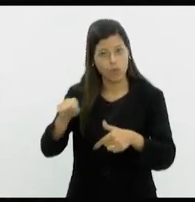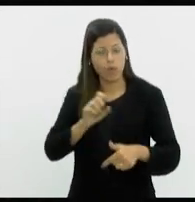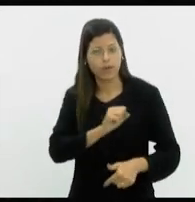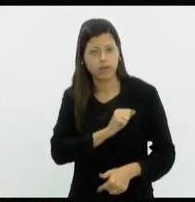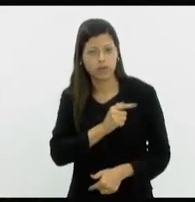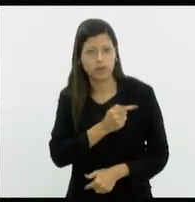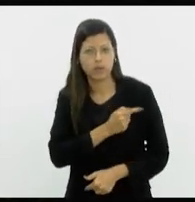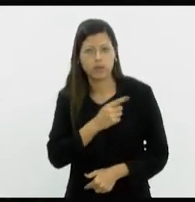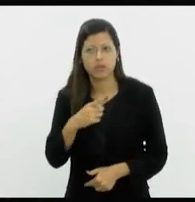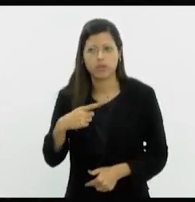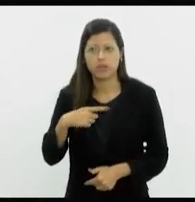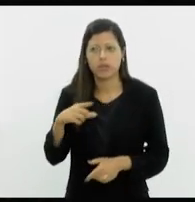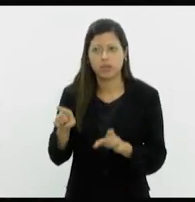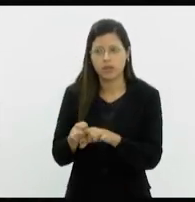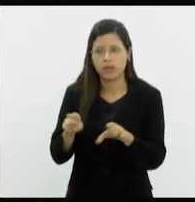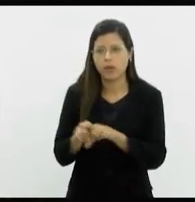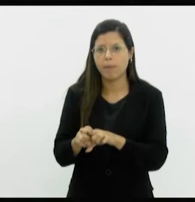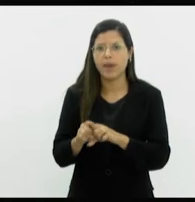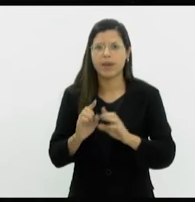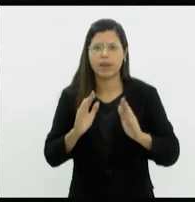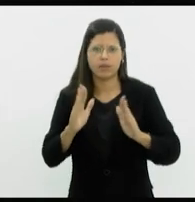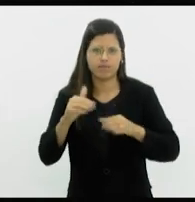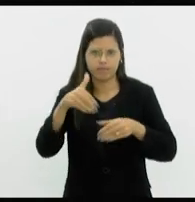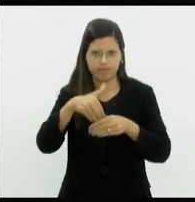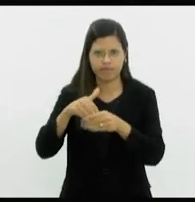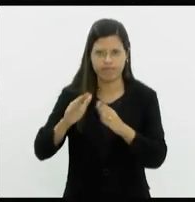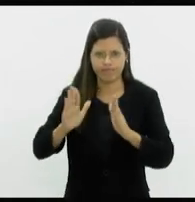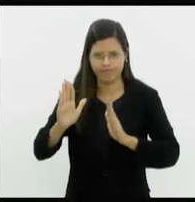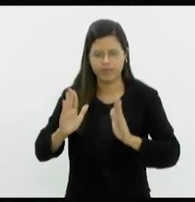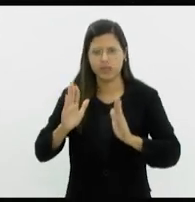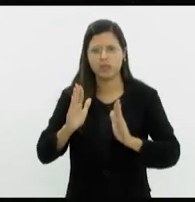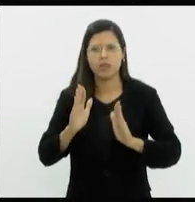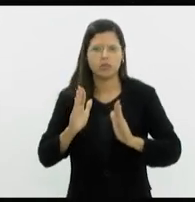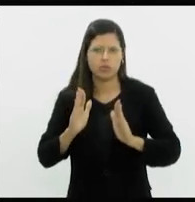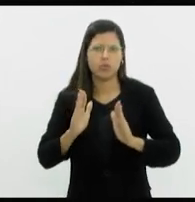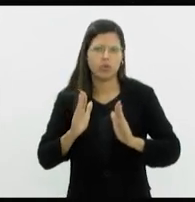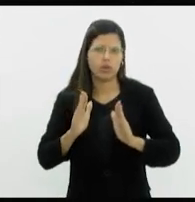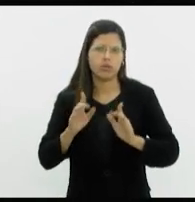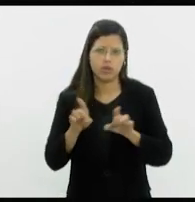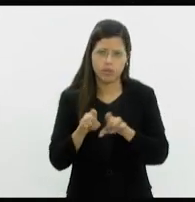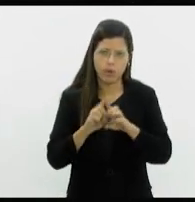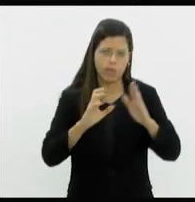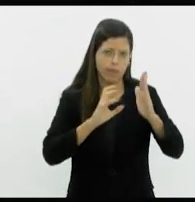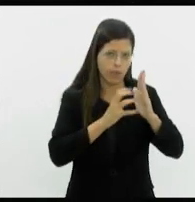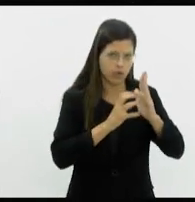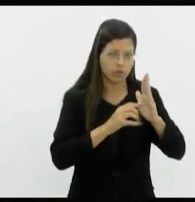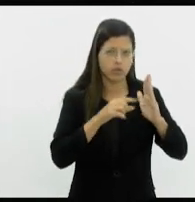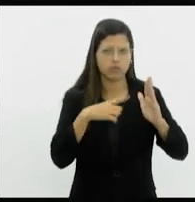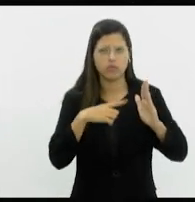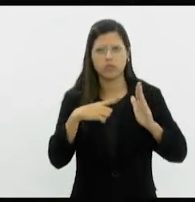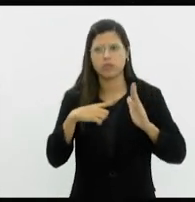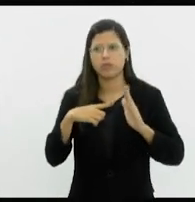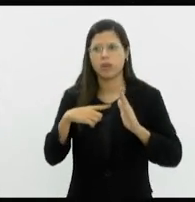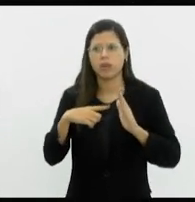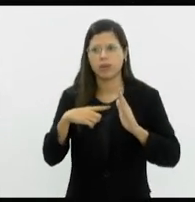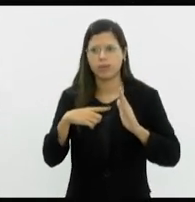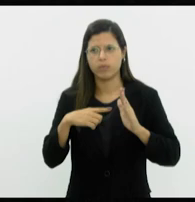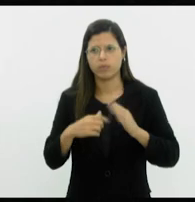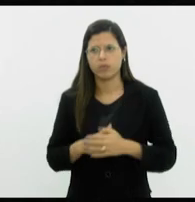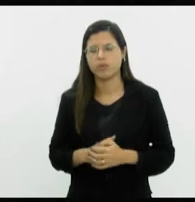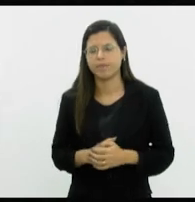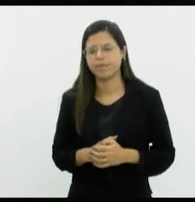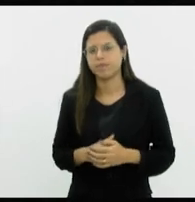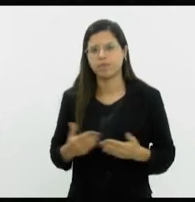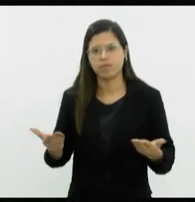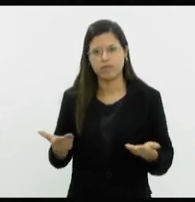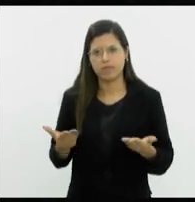com a nossa pré-candidatura, bem como também com a pré-candidatura dos partidos da federação. Tivemos adesão agora mais recente dos